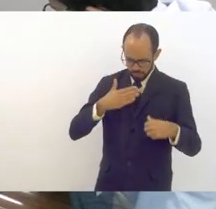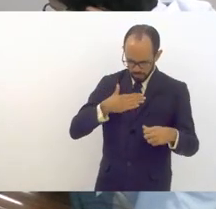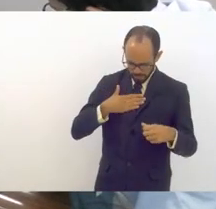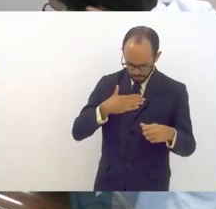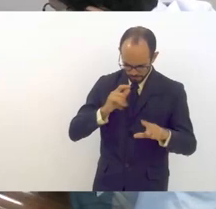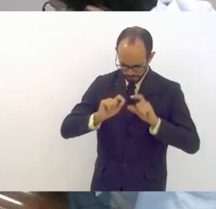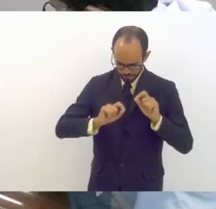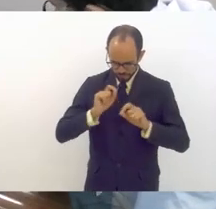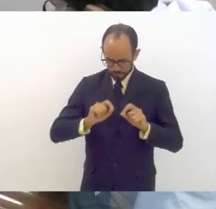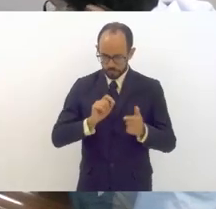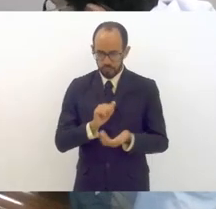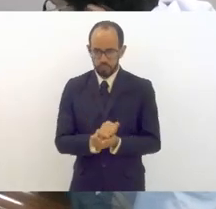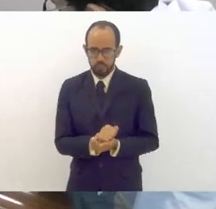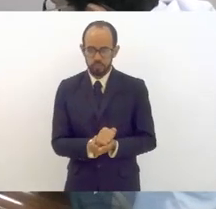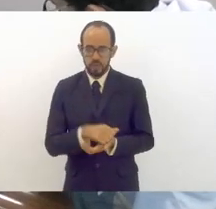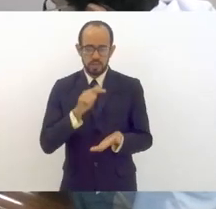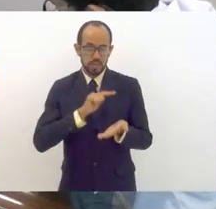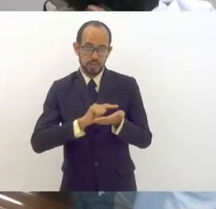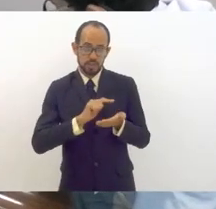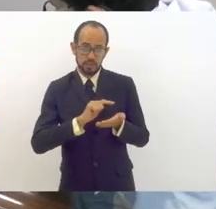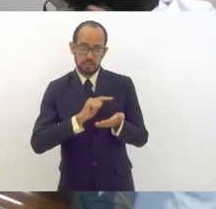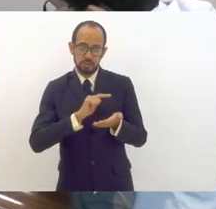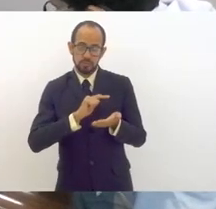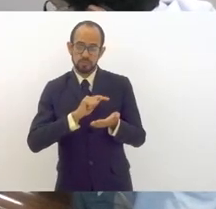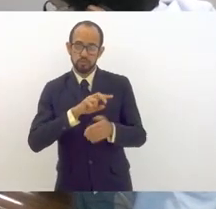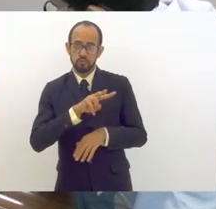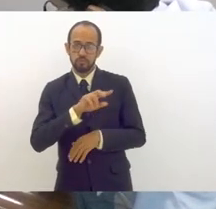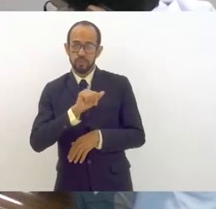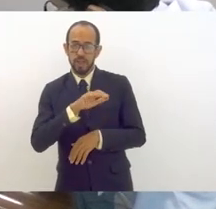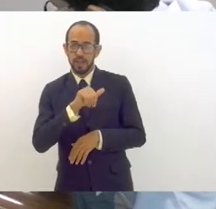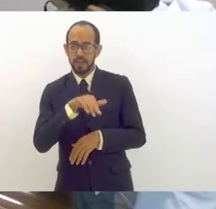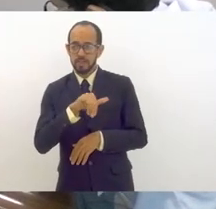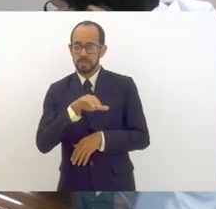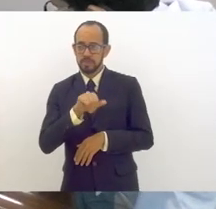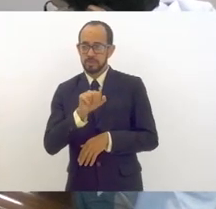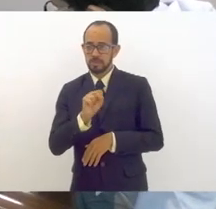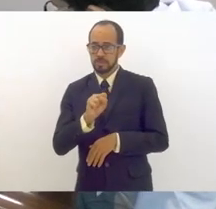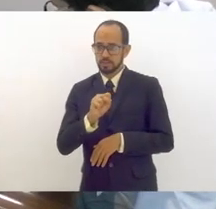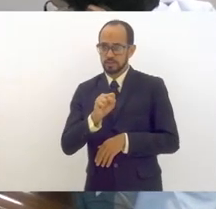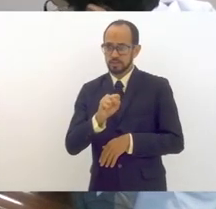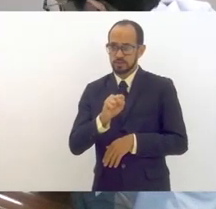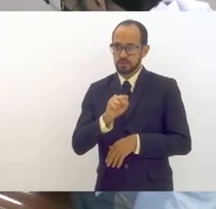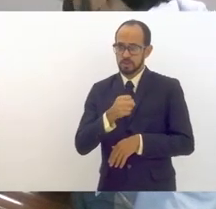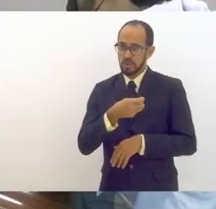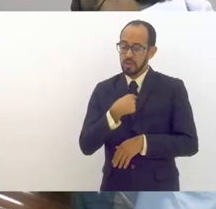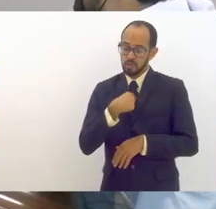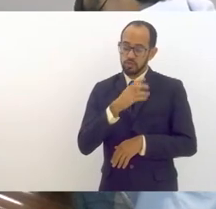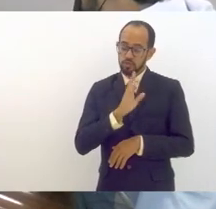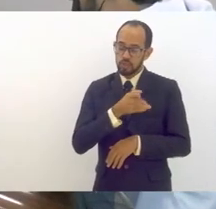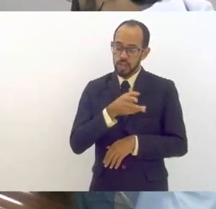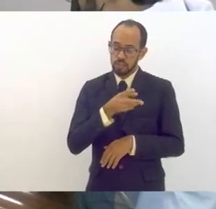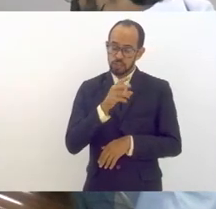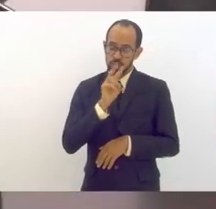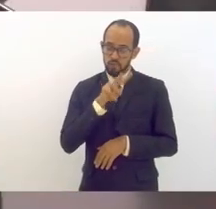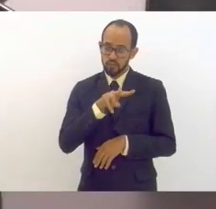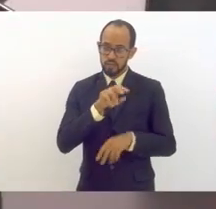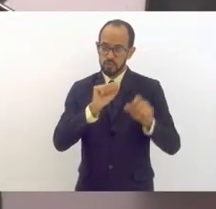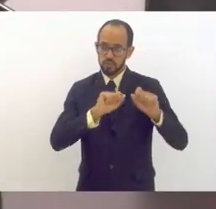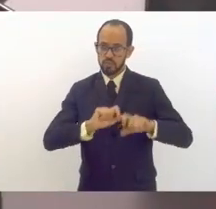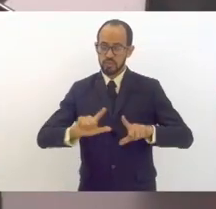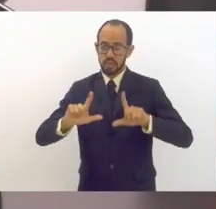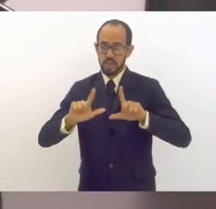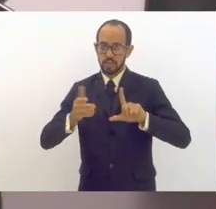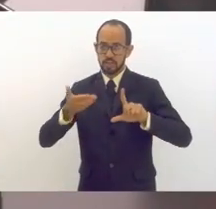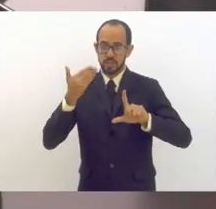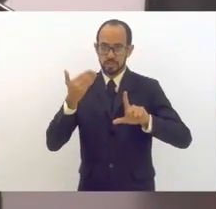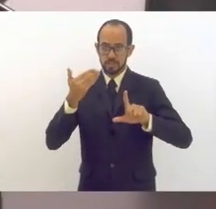me preocupou muito a questão das vacâncias. Havia olhado já esse slide antecipadamente, a gente